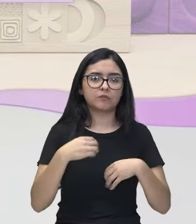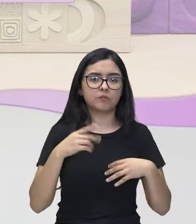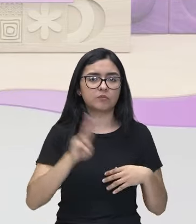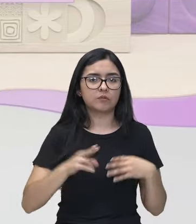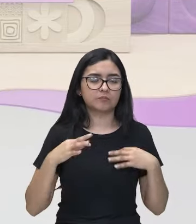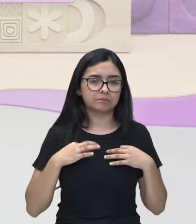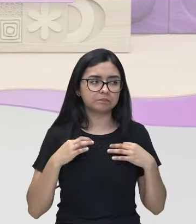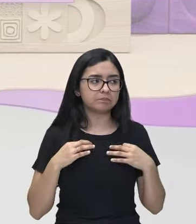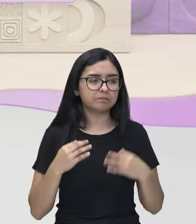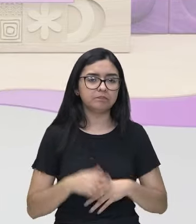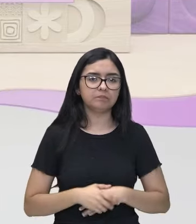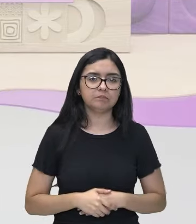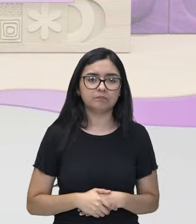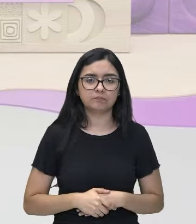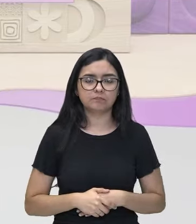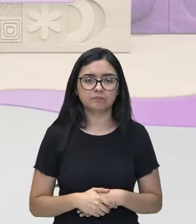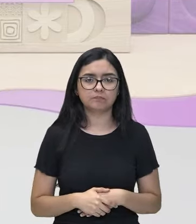aí, pessoal,